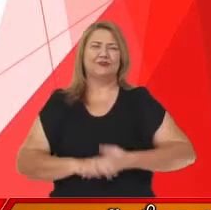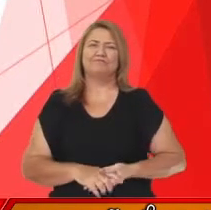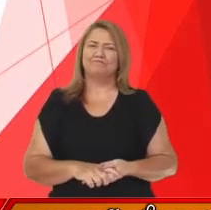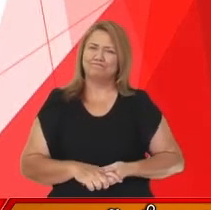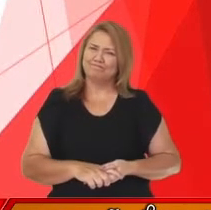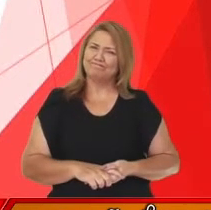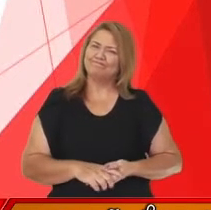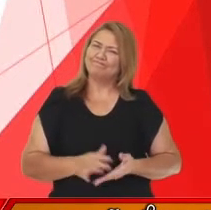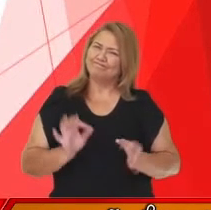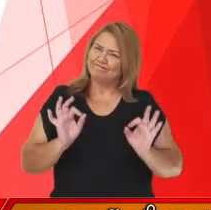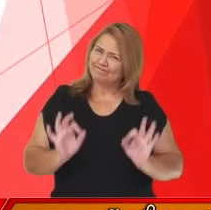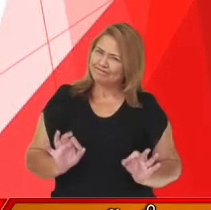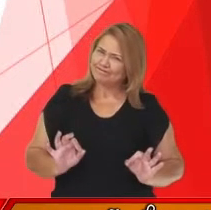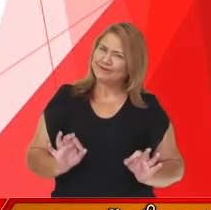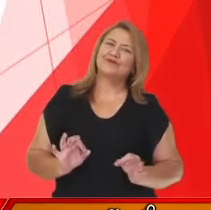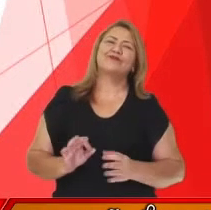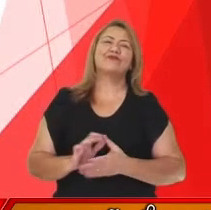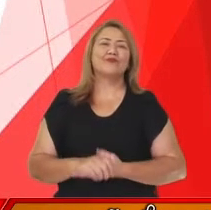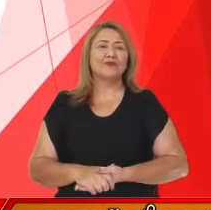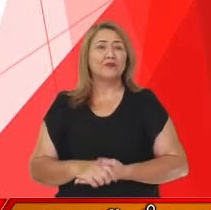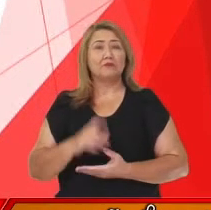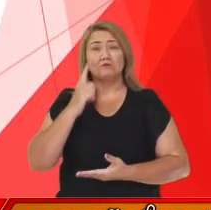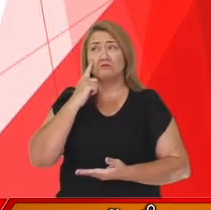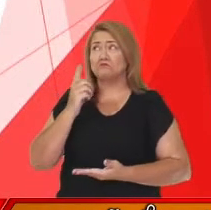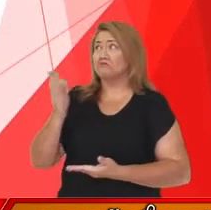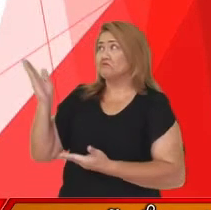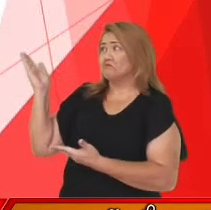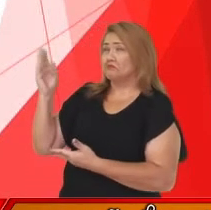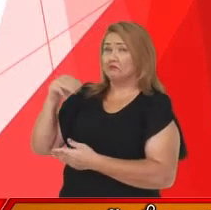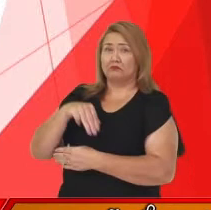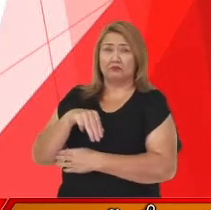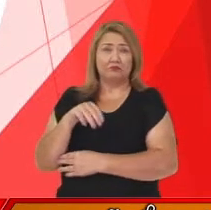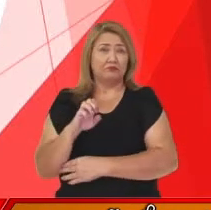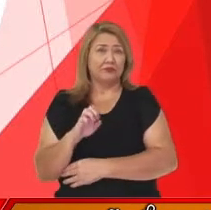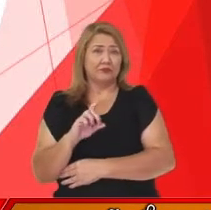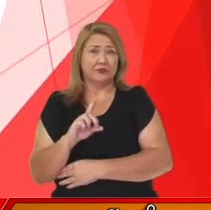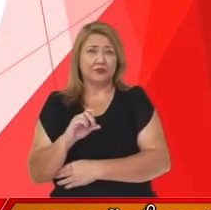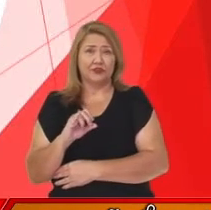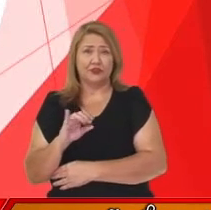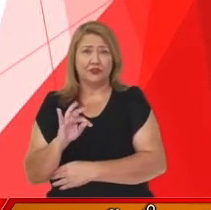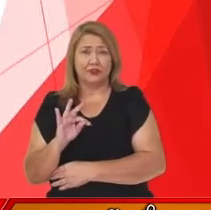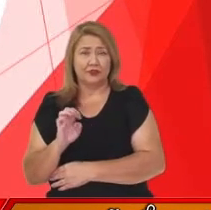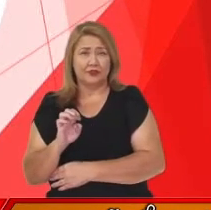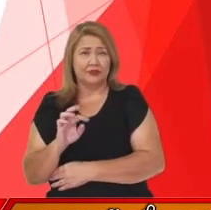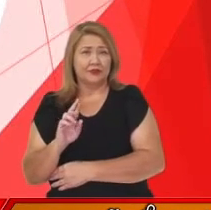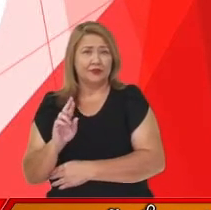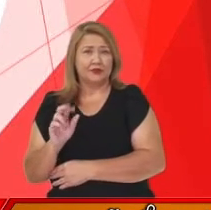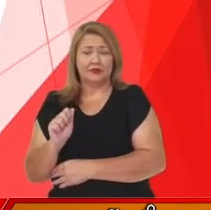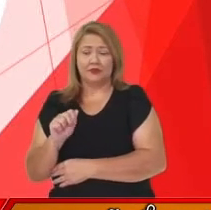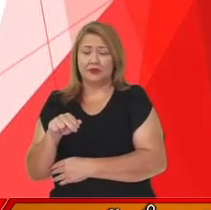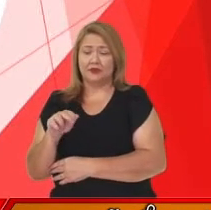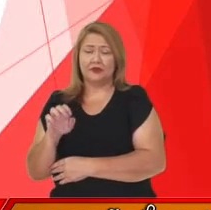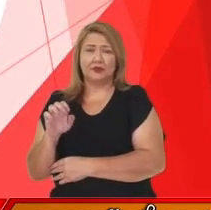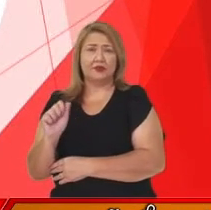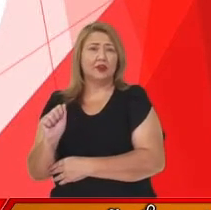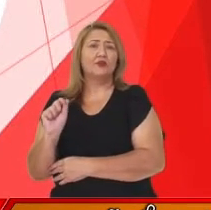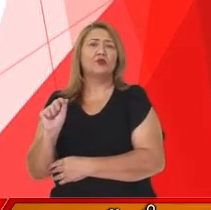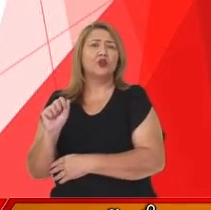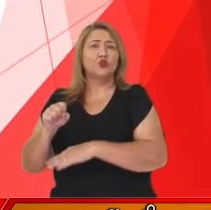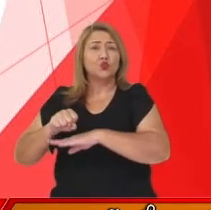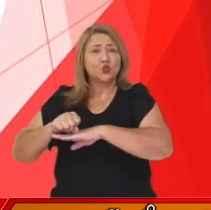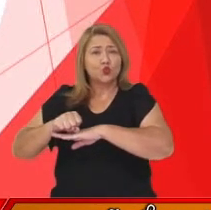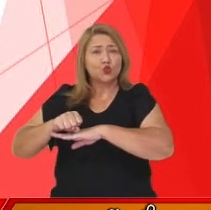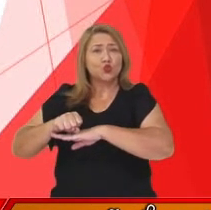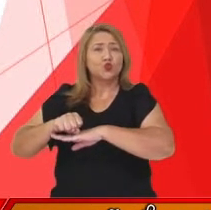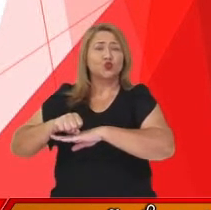amigão vegetação mediterrânea a vegetação mediterrânea ela está localizado na região sul da Europa